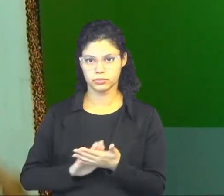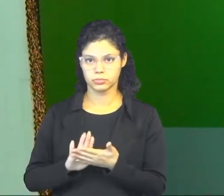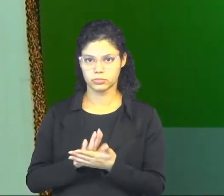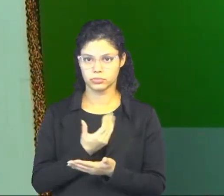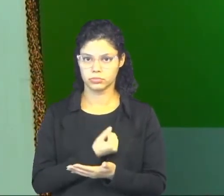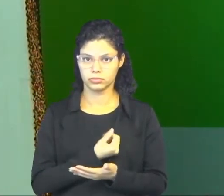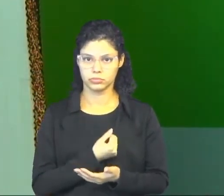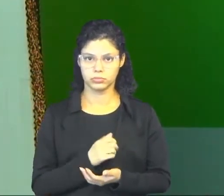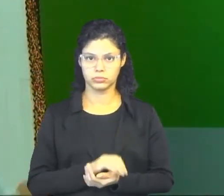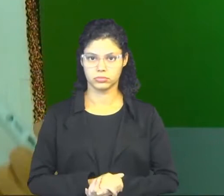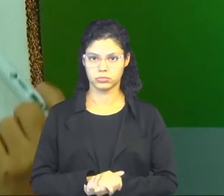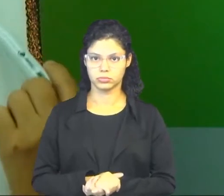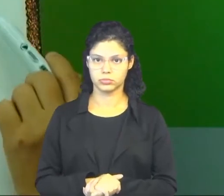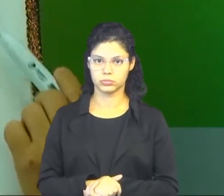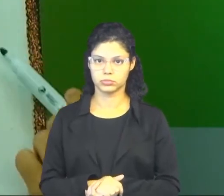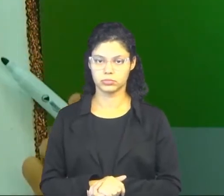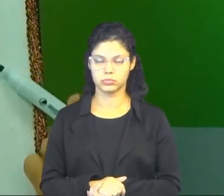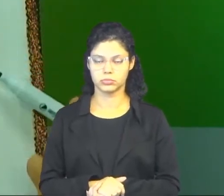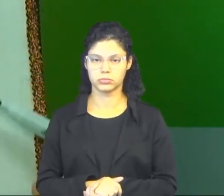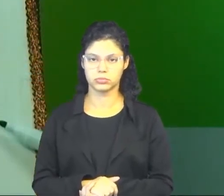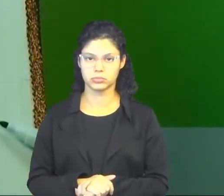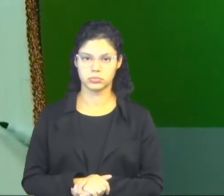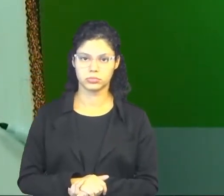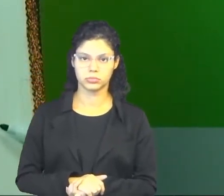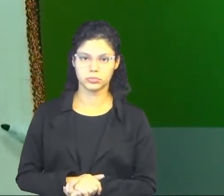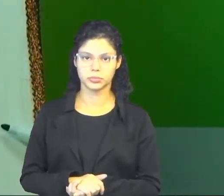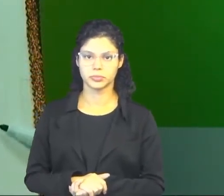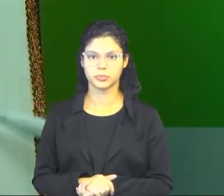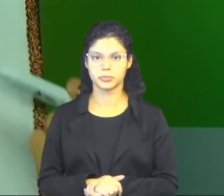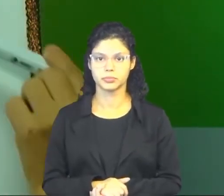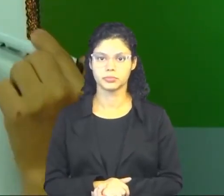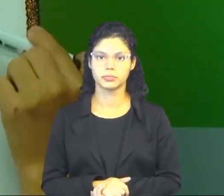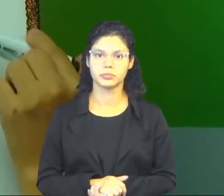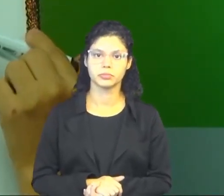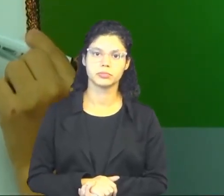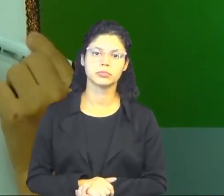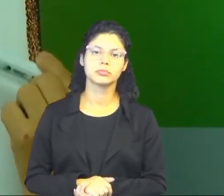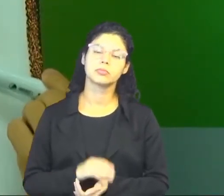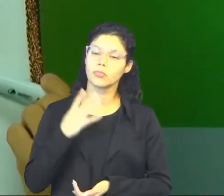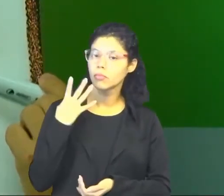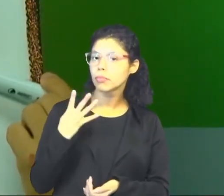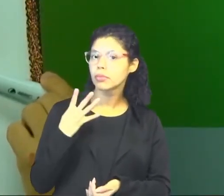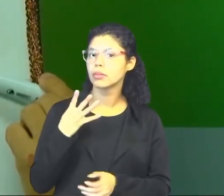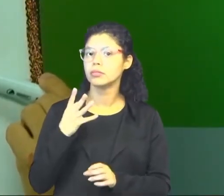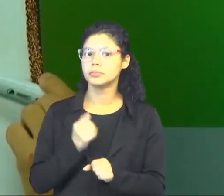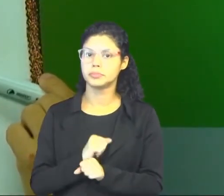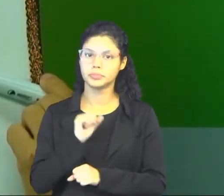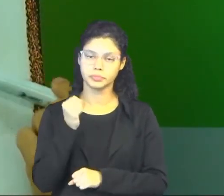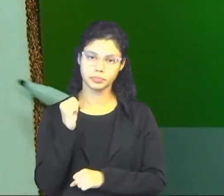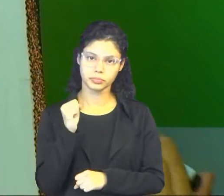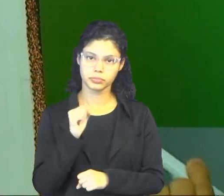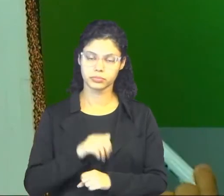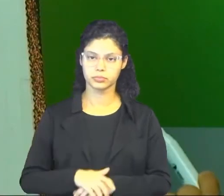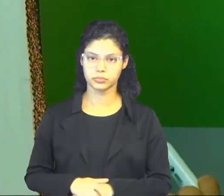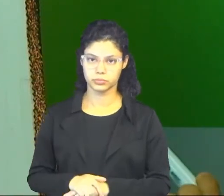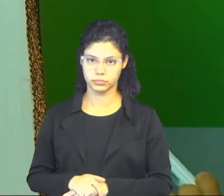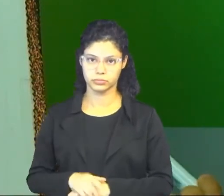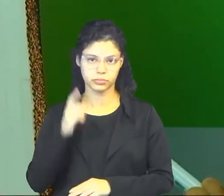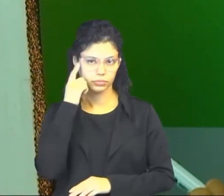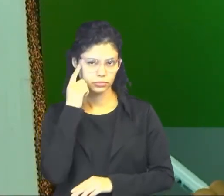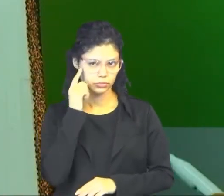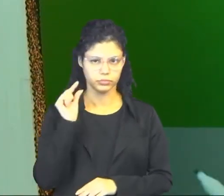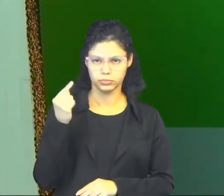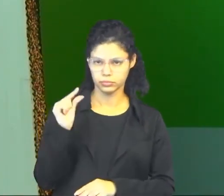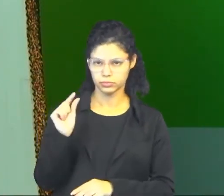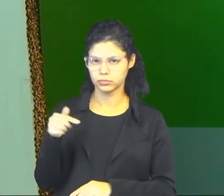númerozinho aqui em cima. 6 mais 0, 6. 4 mais 8, a pensar um pouquinho quanto